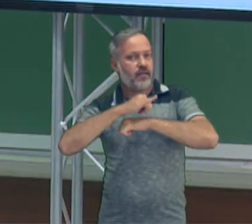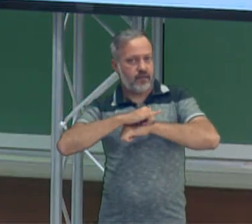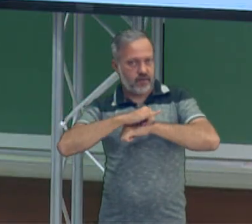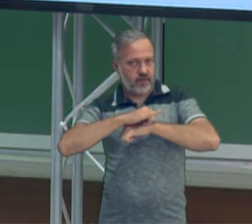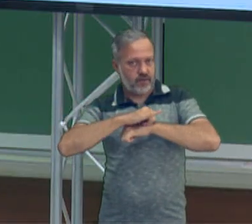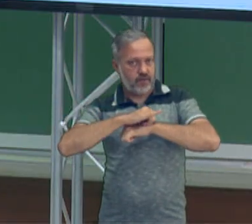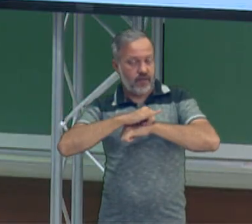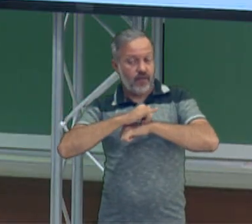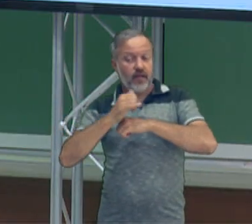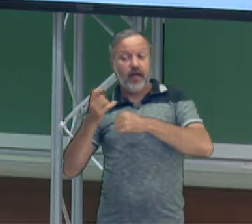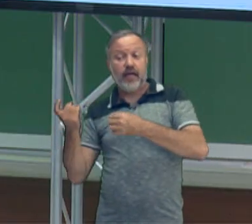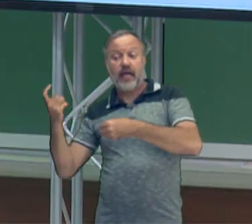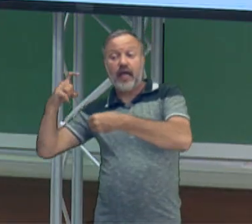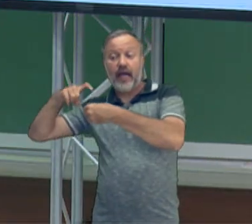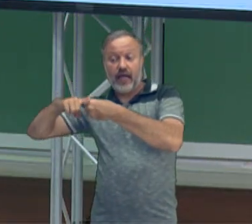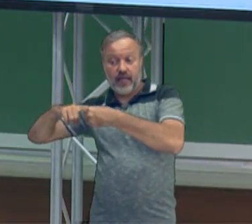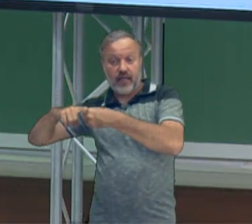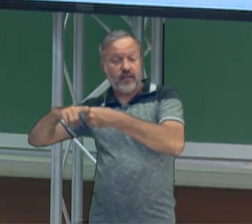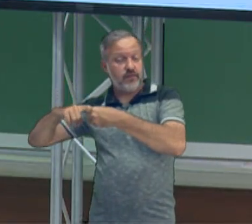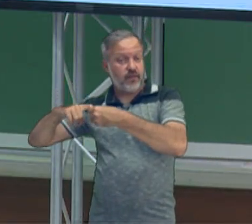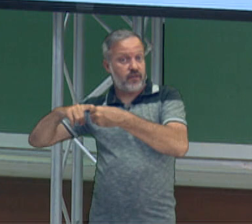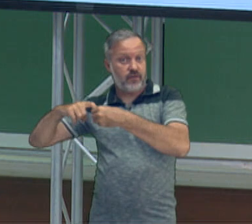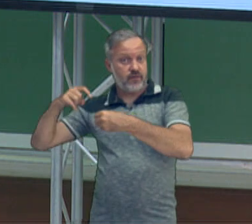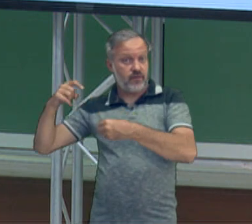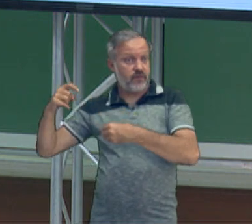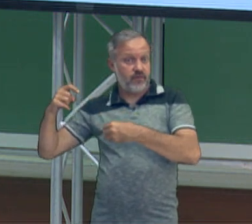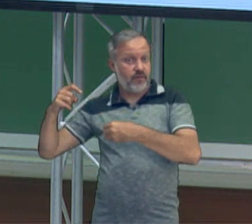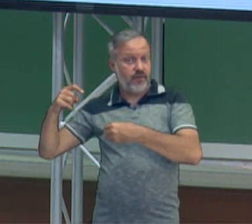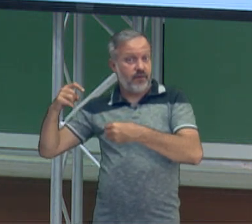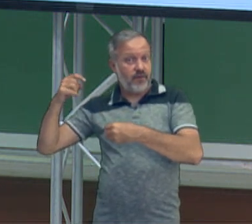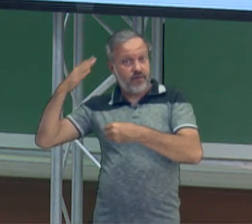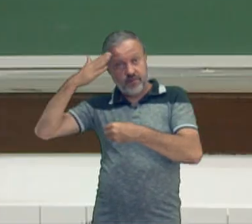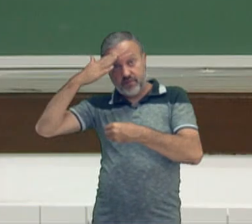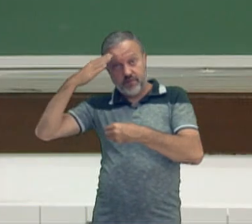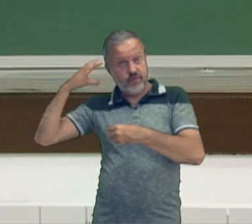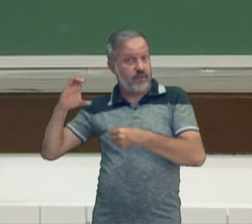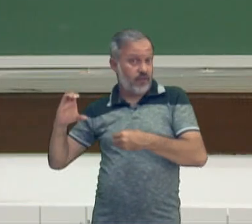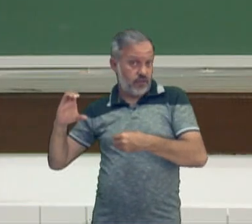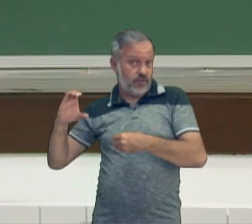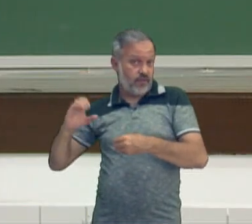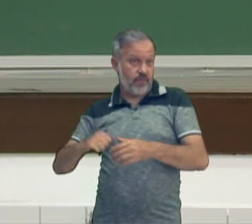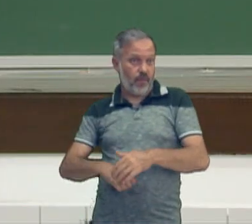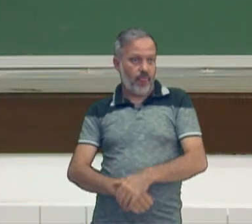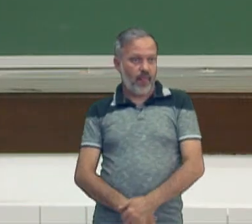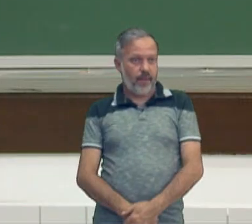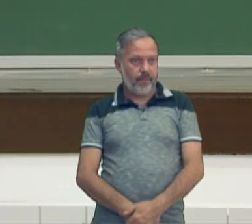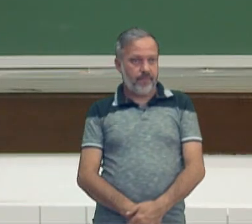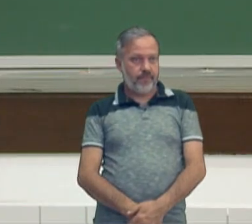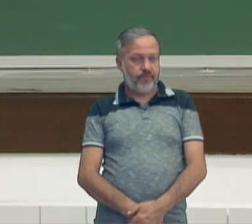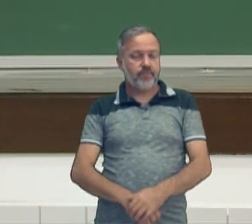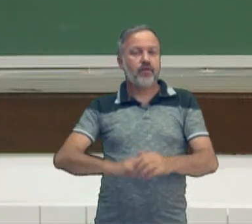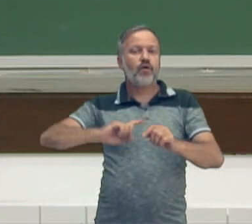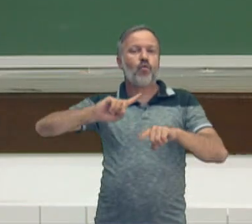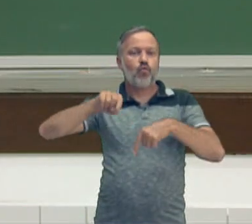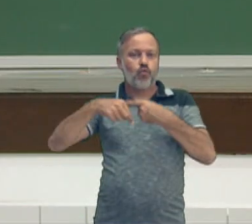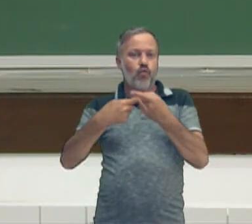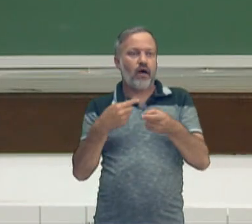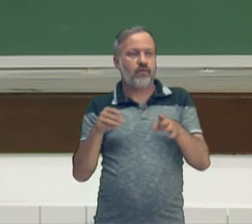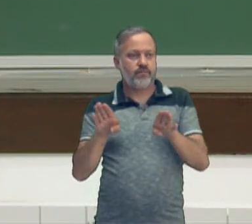tarde, retornam para lá. A gente chama isso de movimento pendular, beleza? Outro movimento